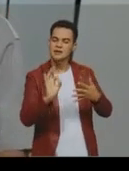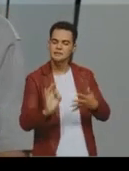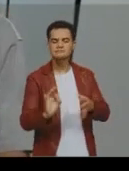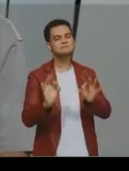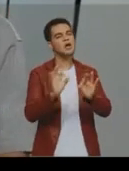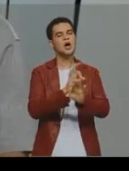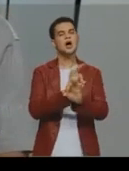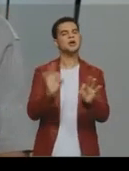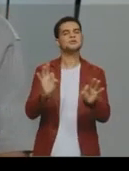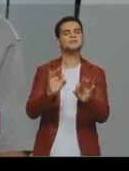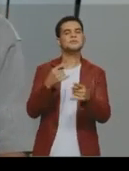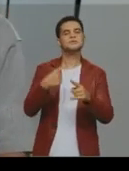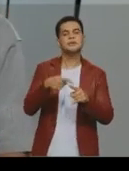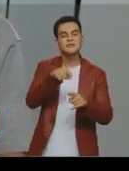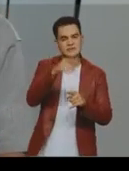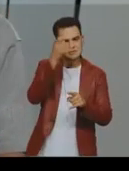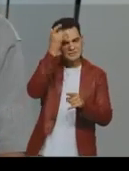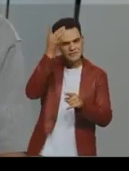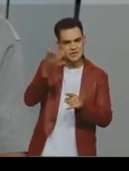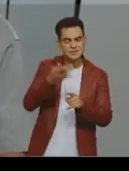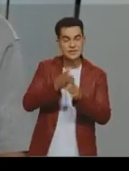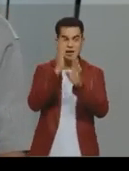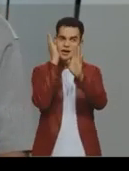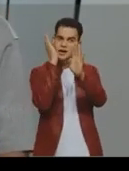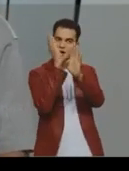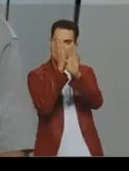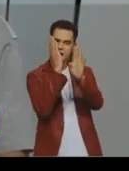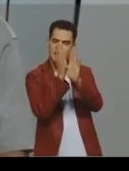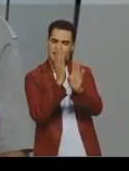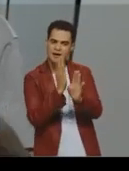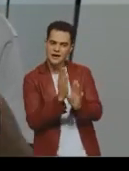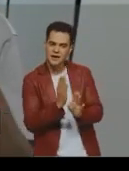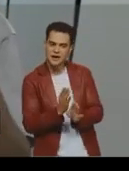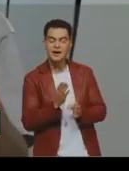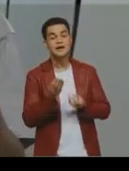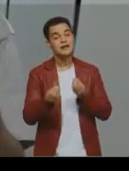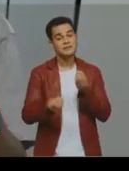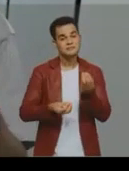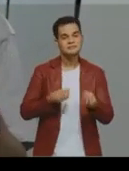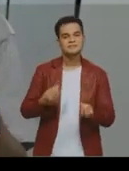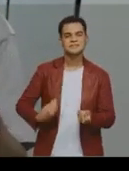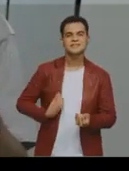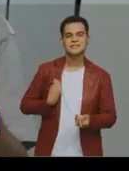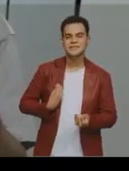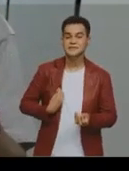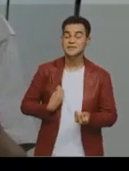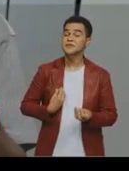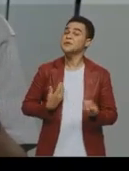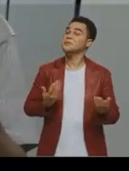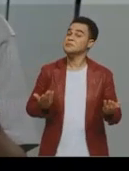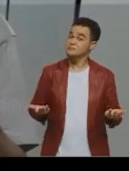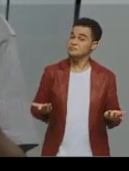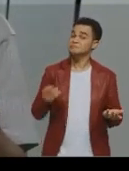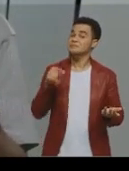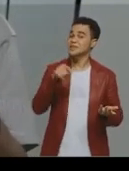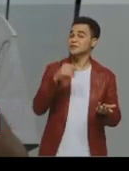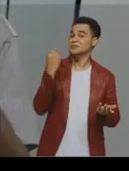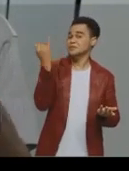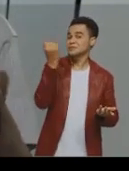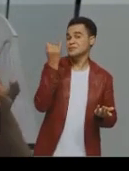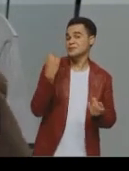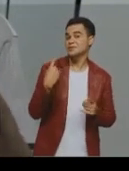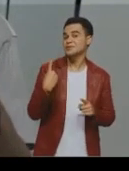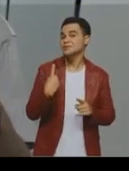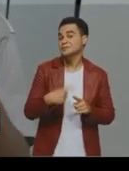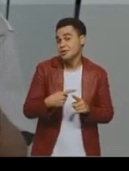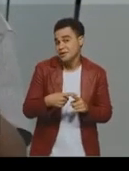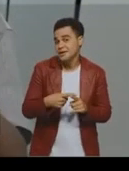possamos achar e identificar rapidamente esses seres vivos. E, inclusive, isso vai ser fundamental